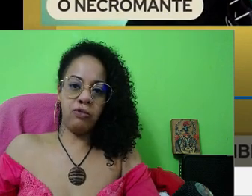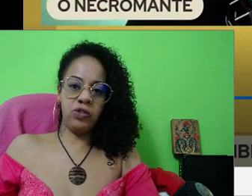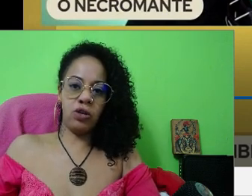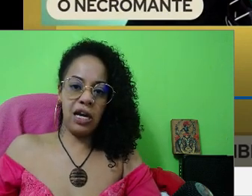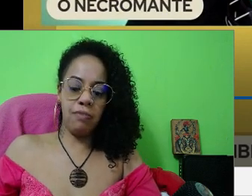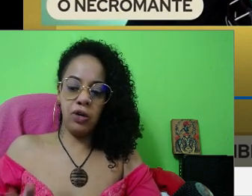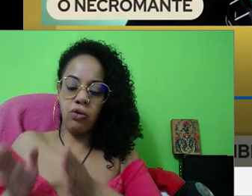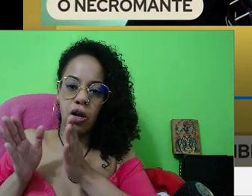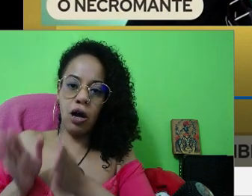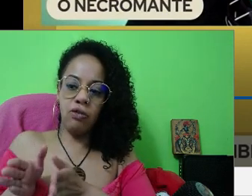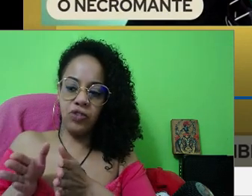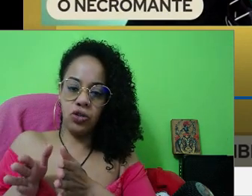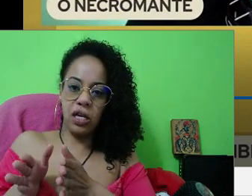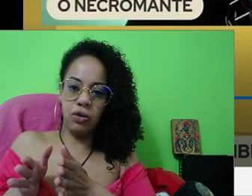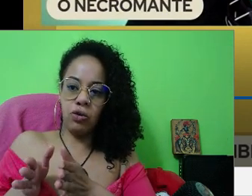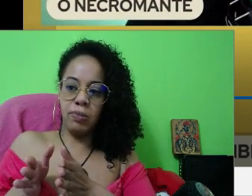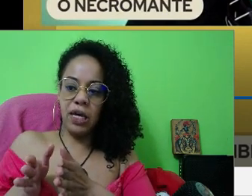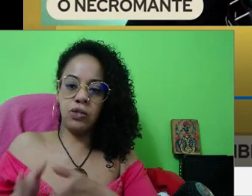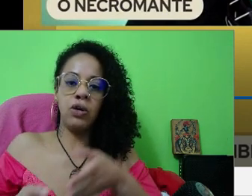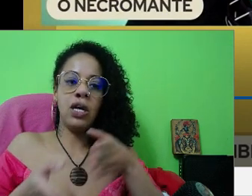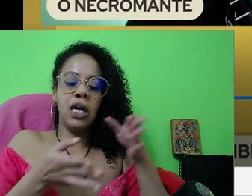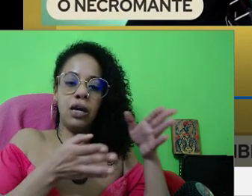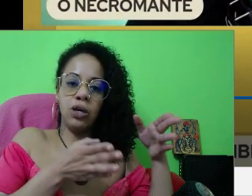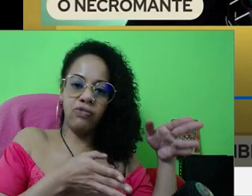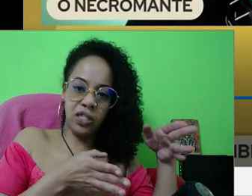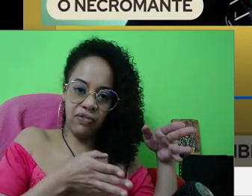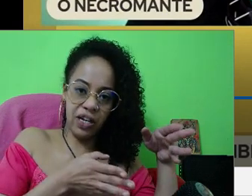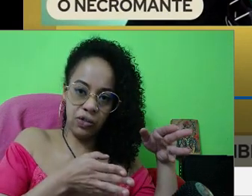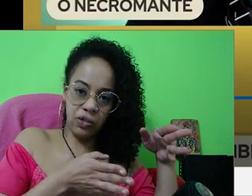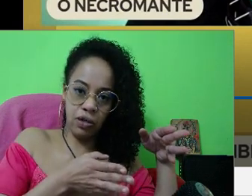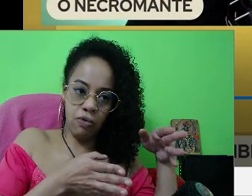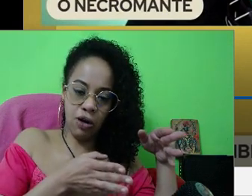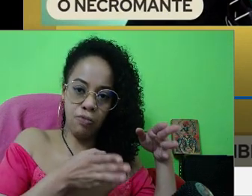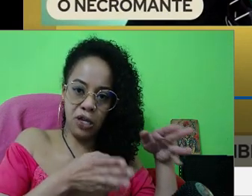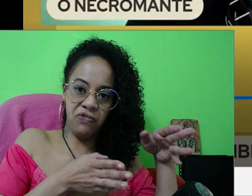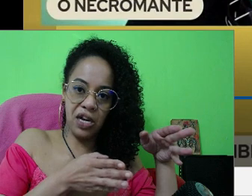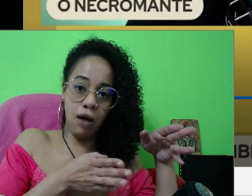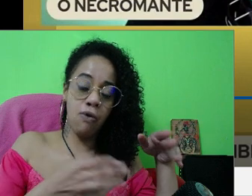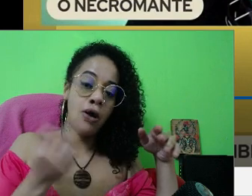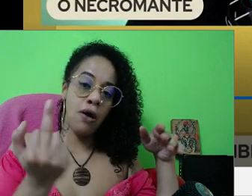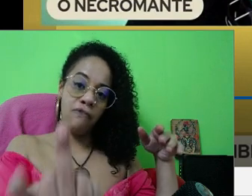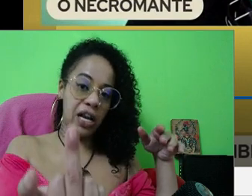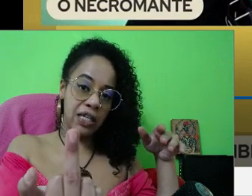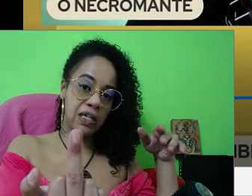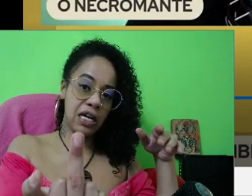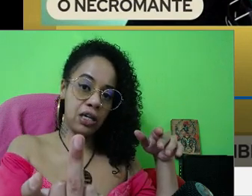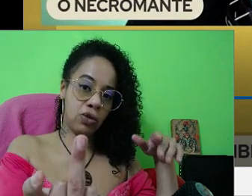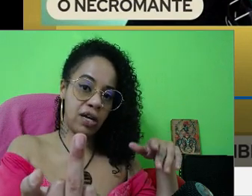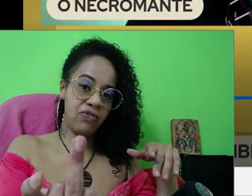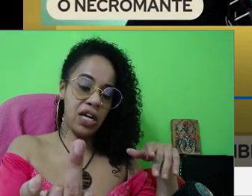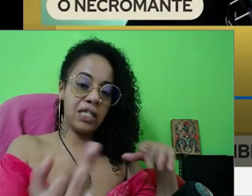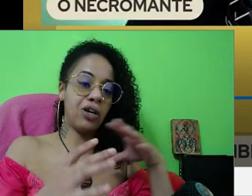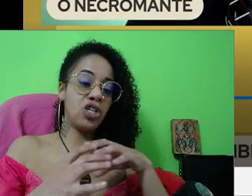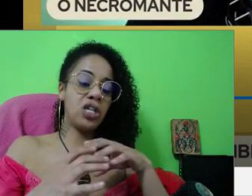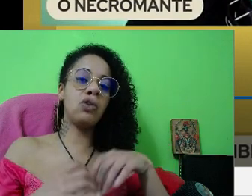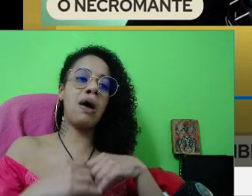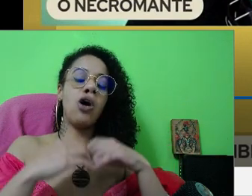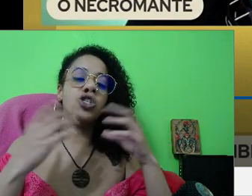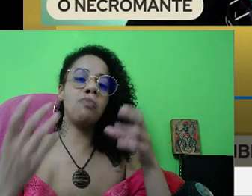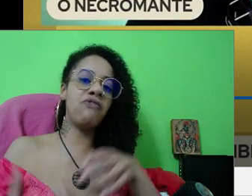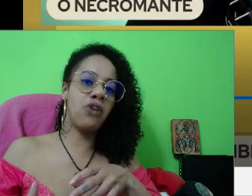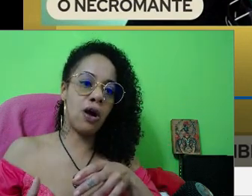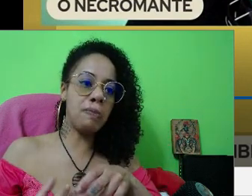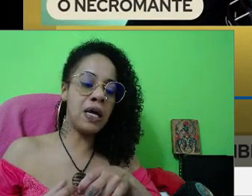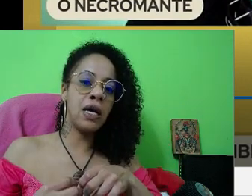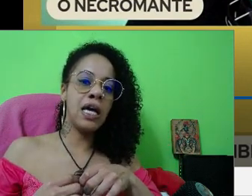público do professor Guilherme não coloca o vídeo dele no começo e quando você faz o seu argumento final fala assim aqui tua referência Eu acho que